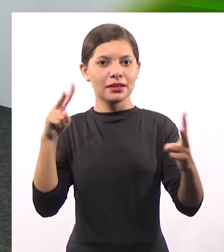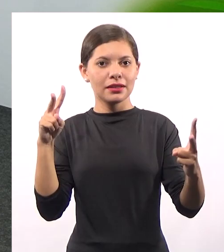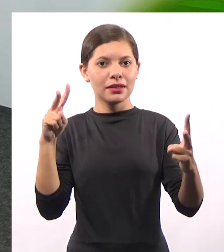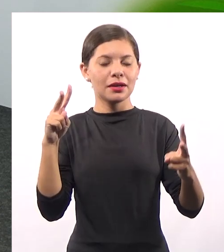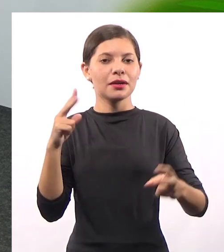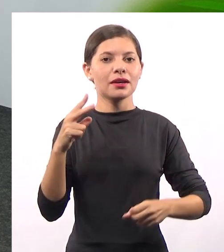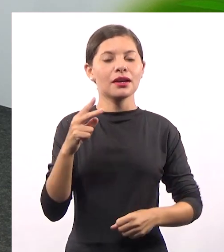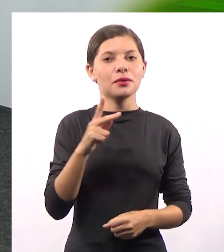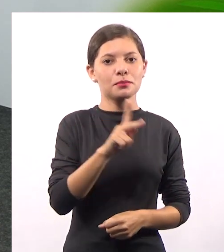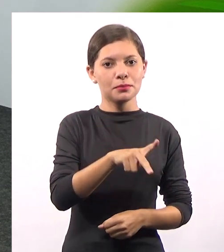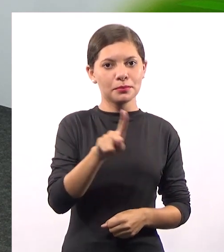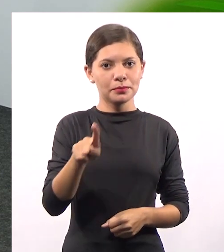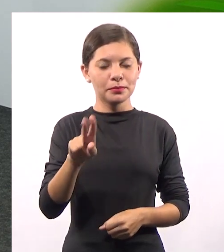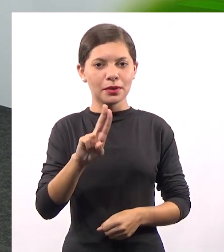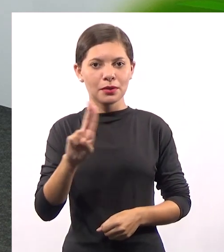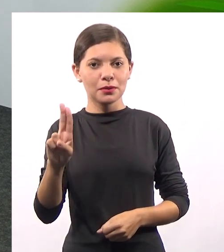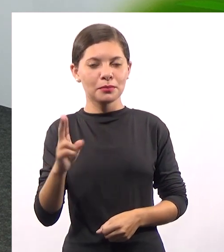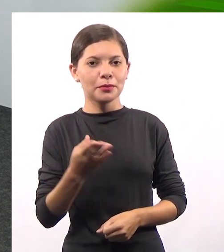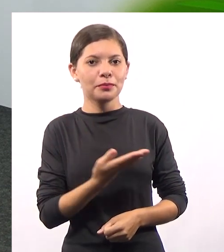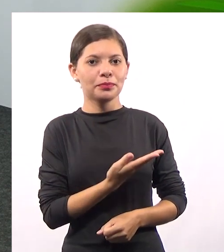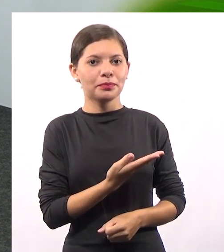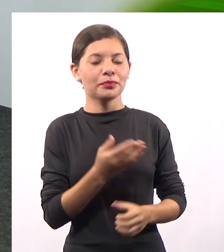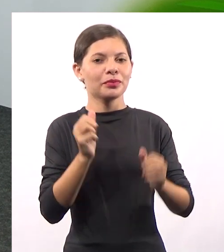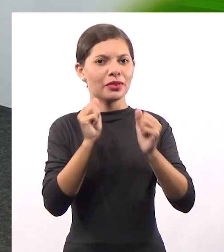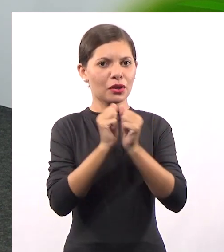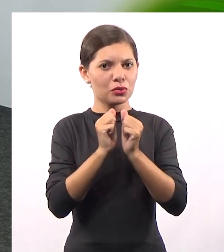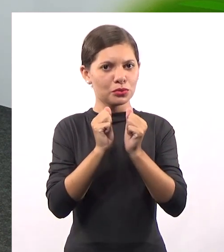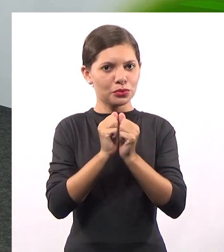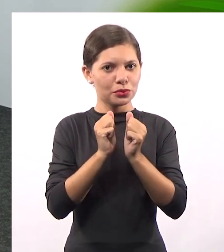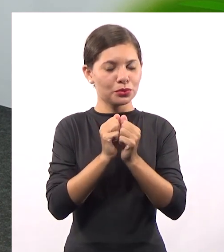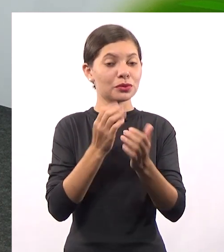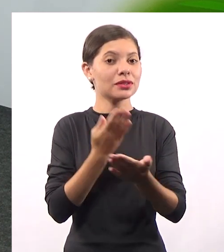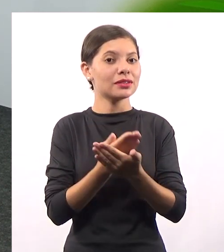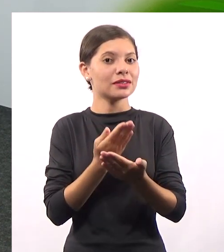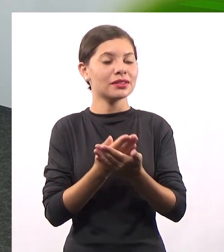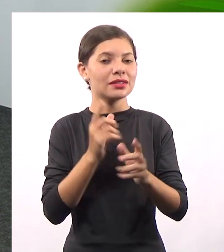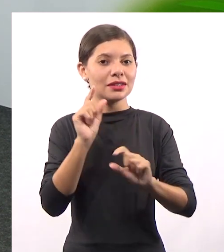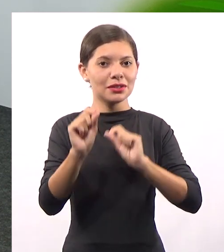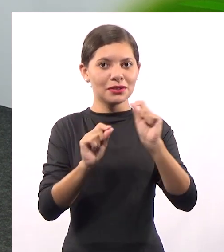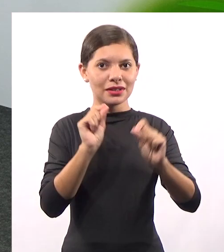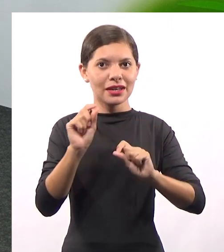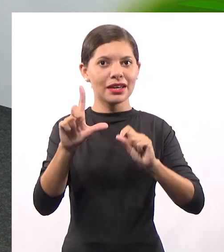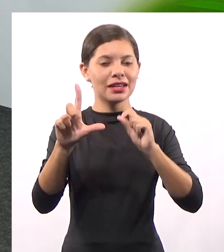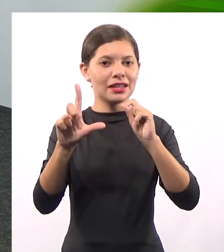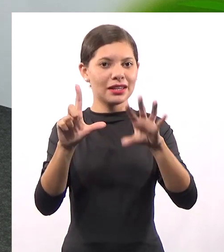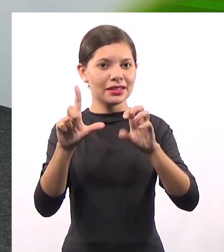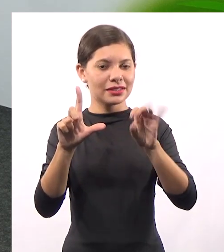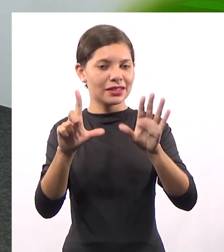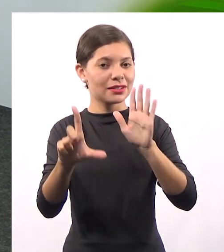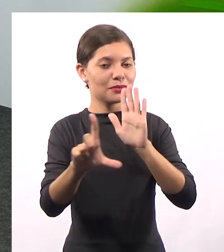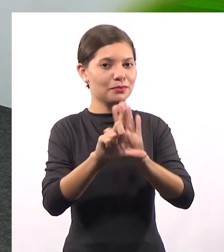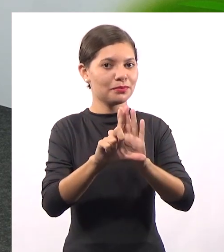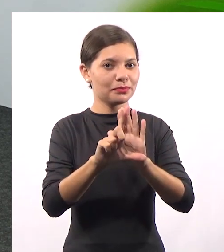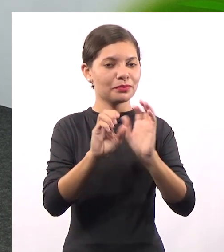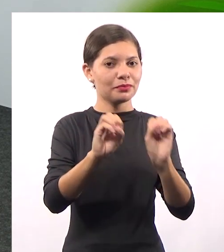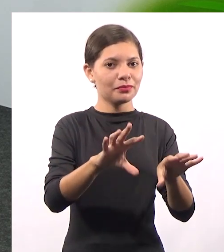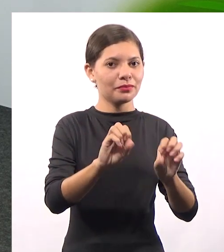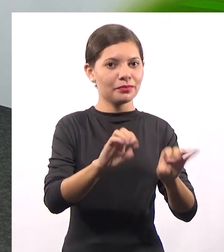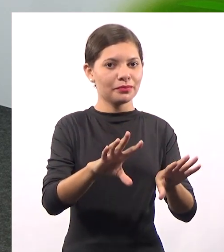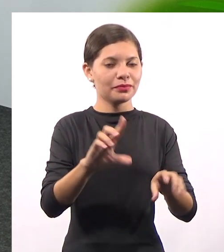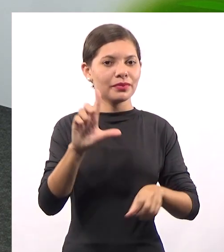a professora Anabela Barbosa e juntinhos estamos na jornada de legislação educacional na